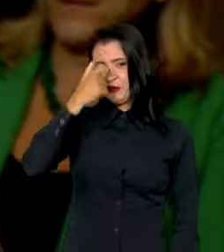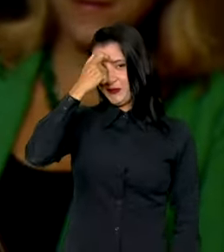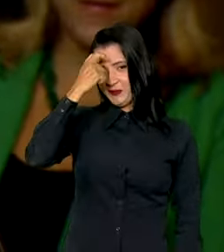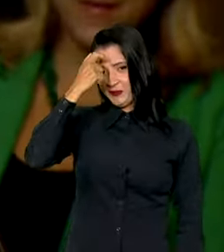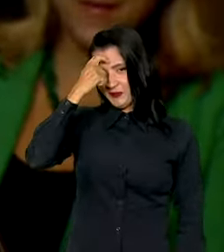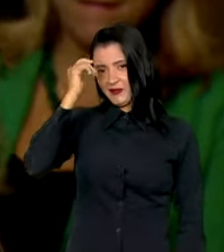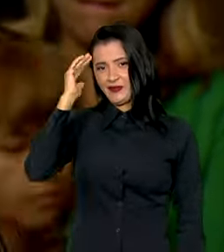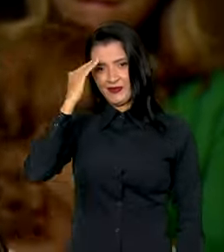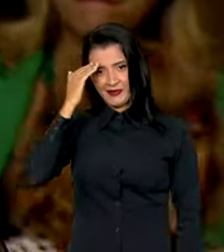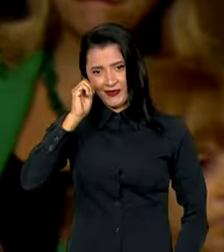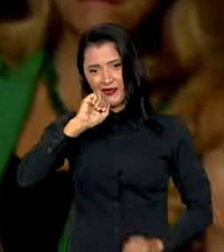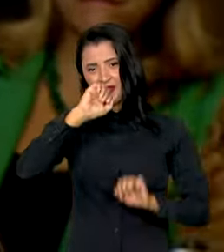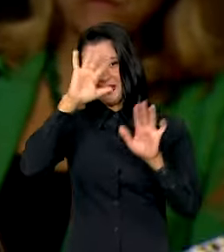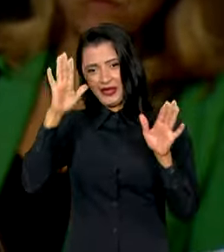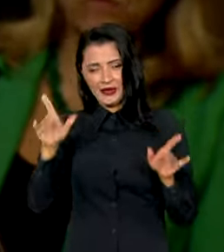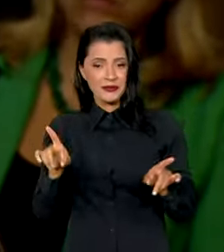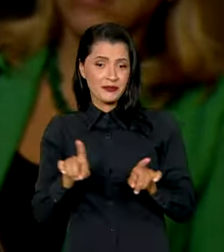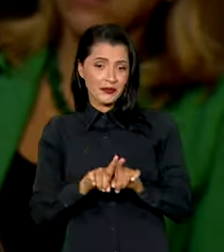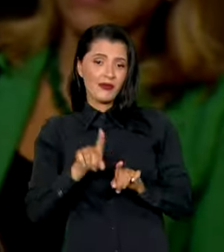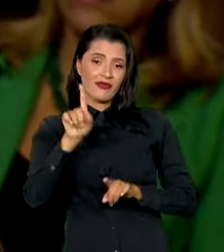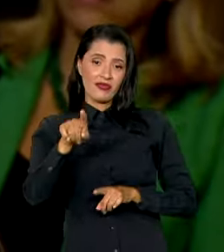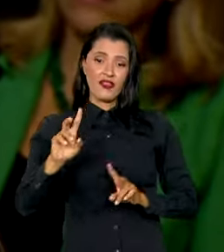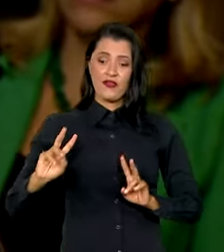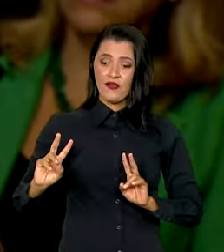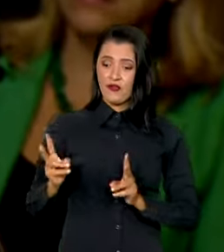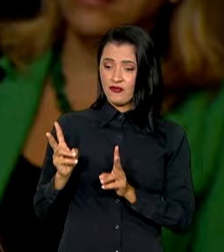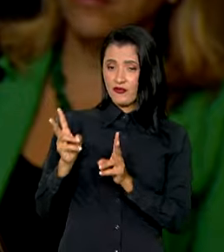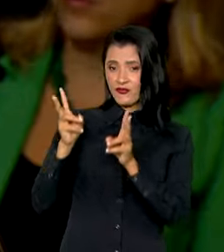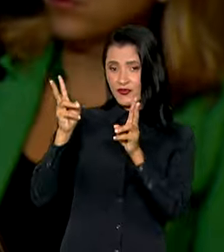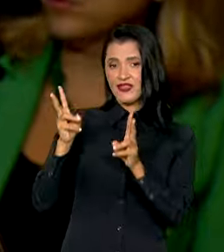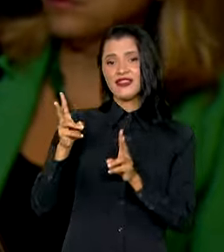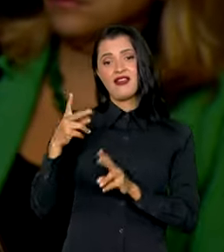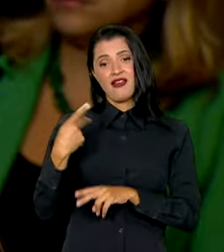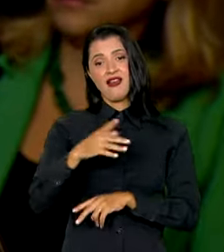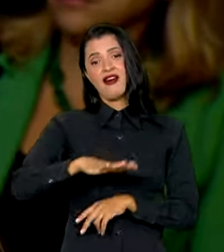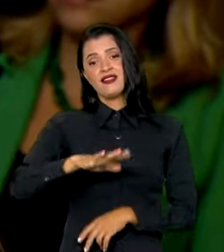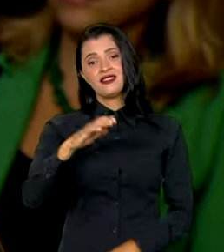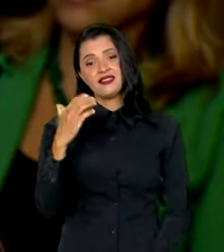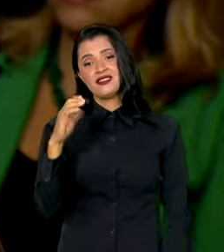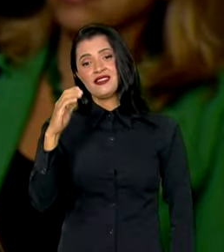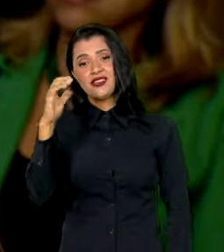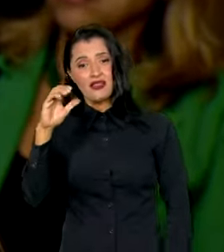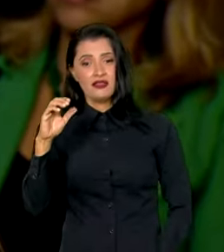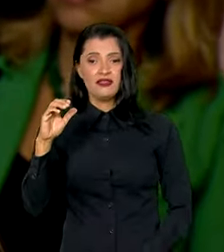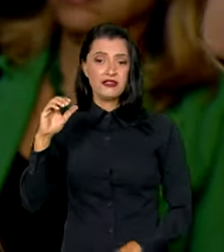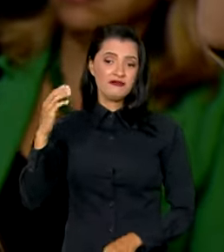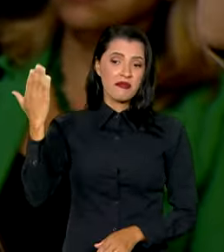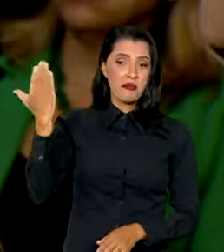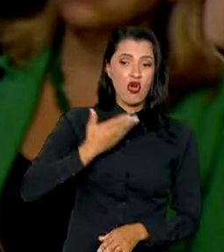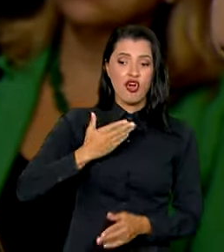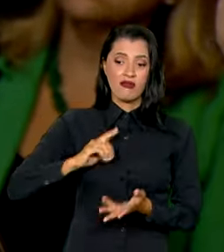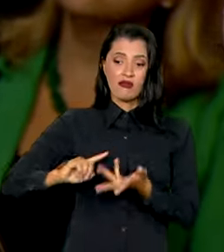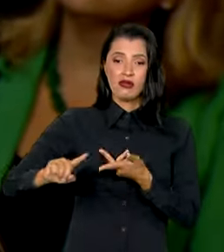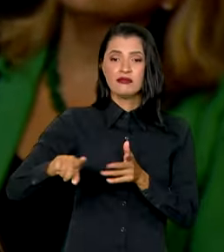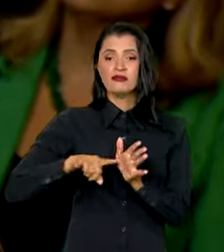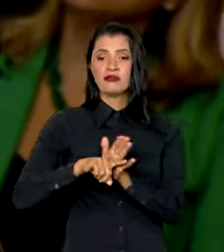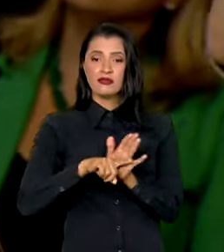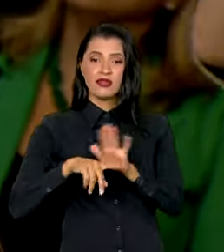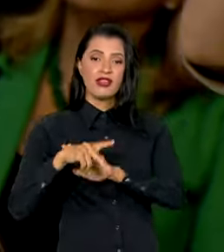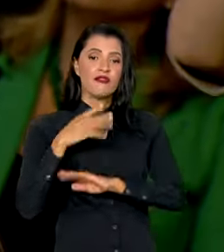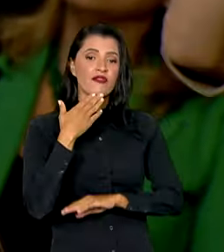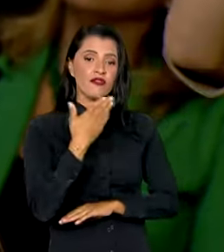consciência, ou seja, valorizar a ciência, as suas evidências para as políticas